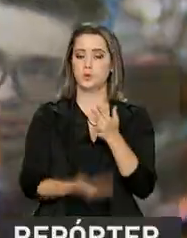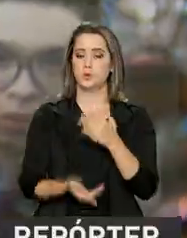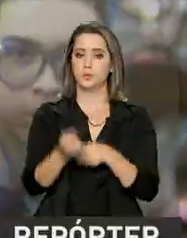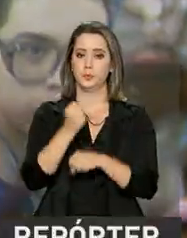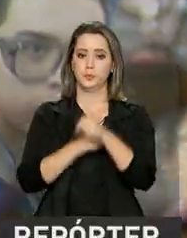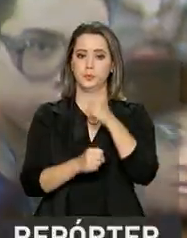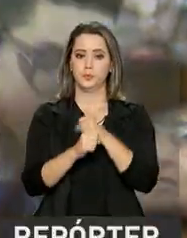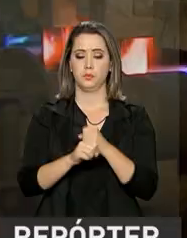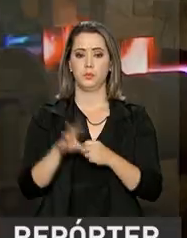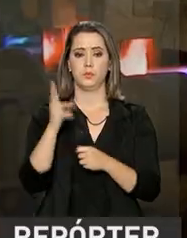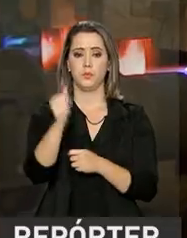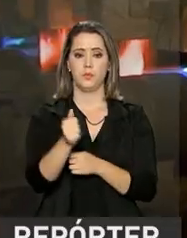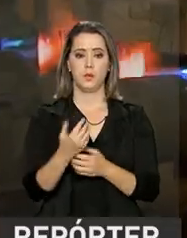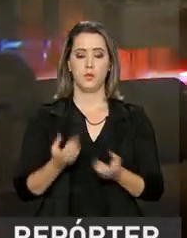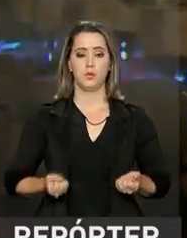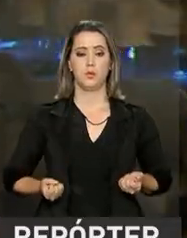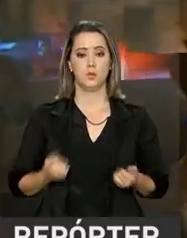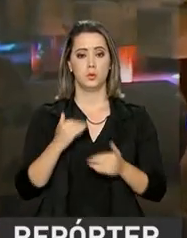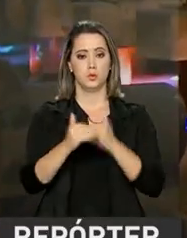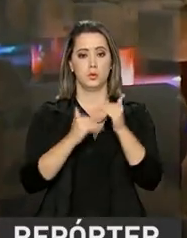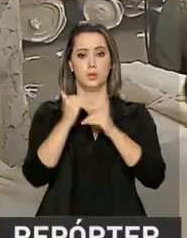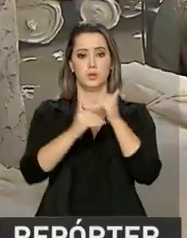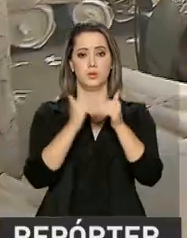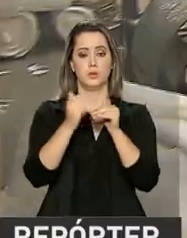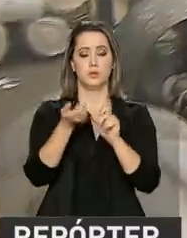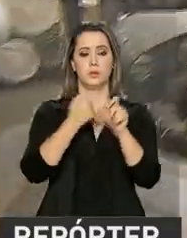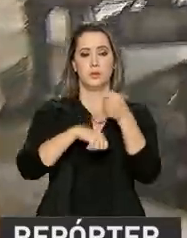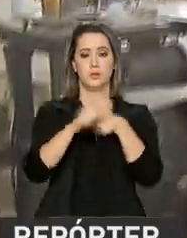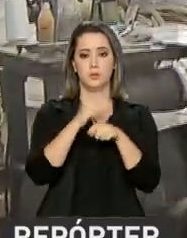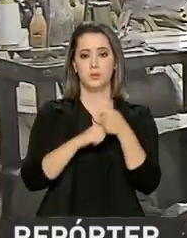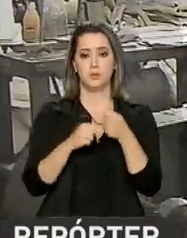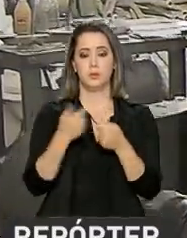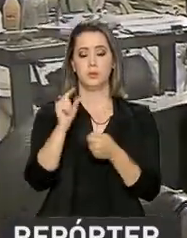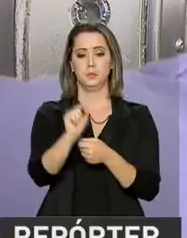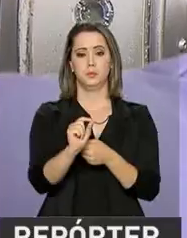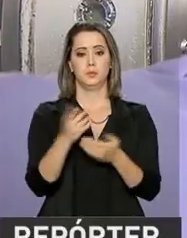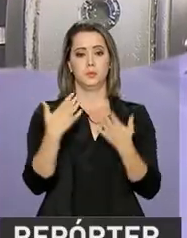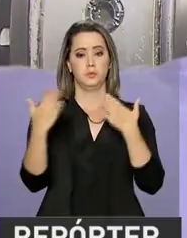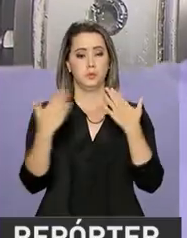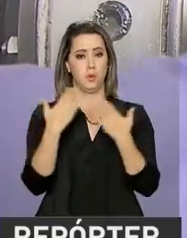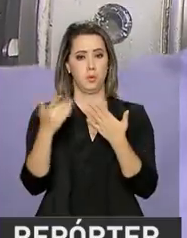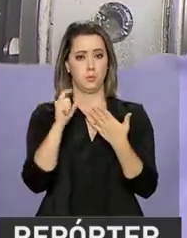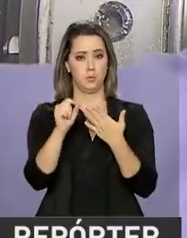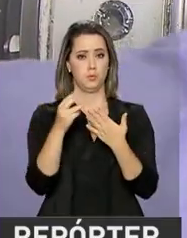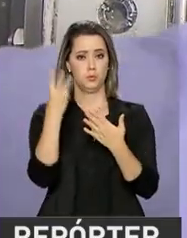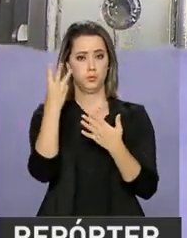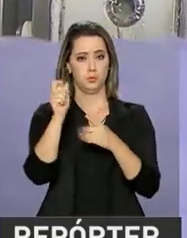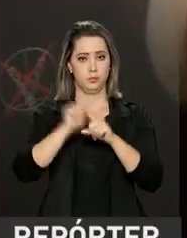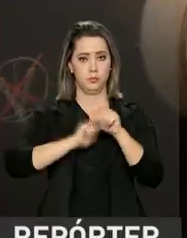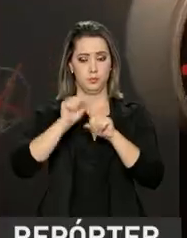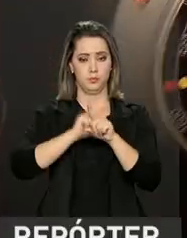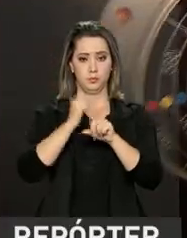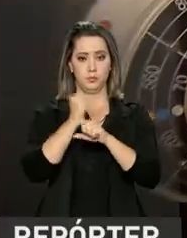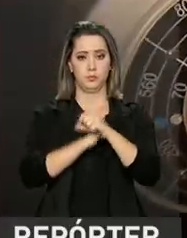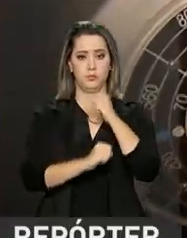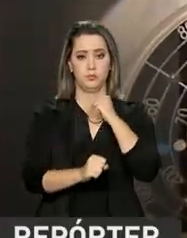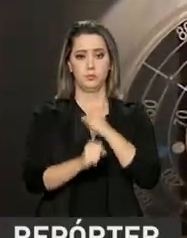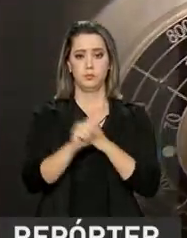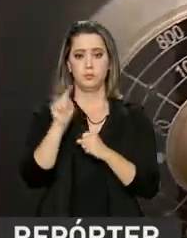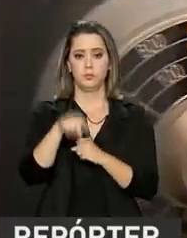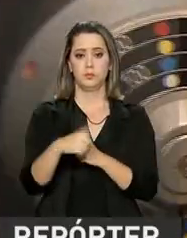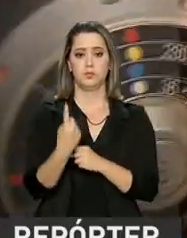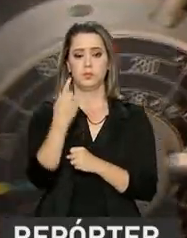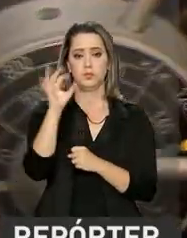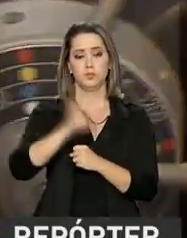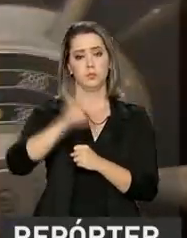passado ao todo crescimento da economia no primeiro trimestre deste ano em relação aos últimos 3 meses de 2016 foi